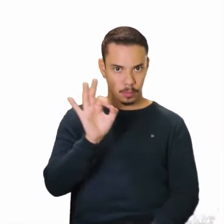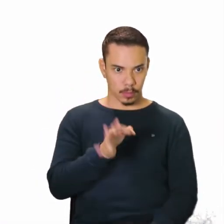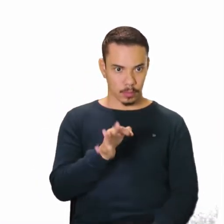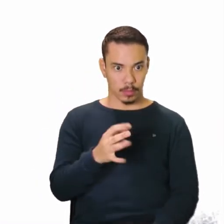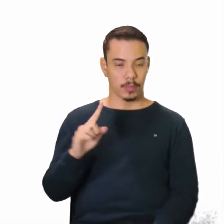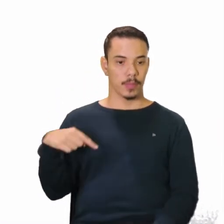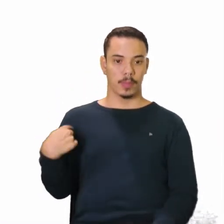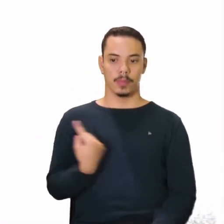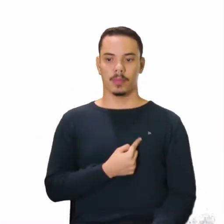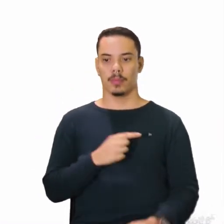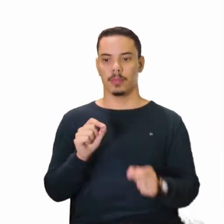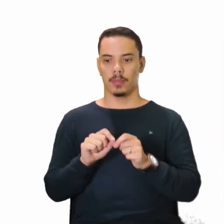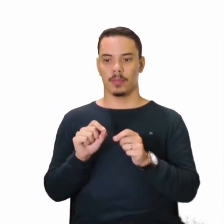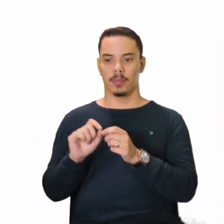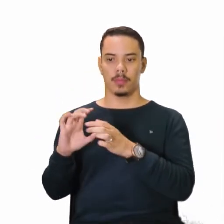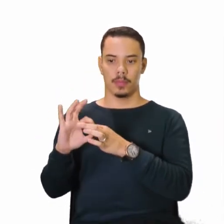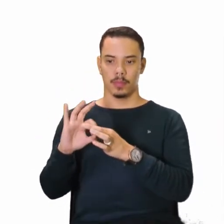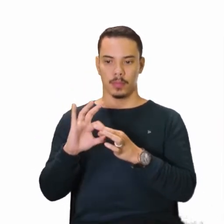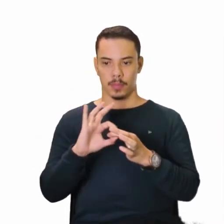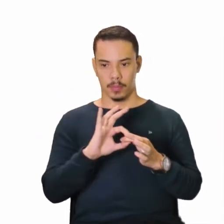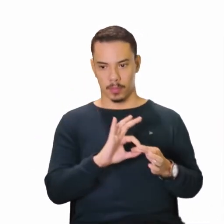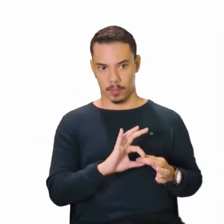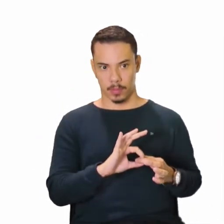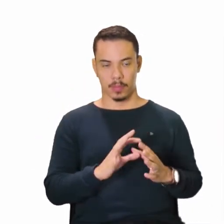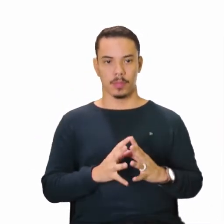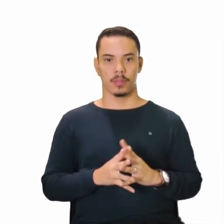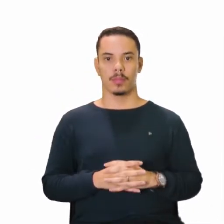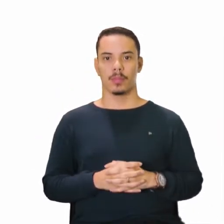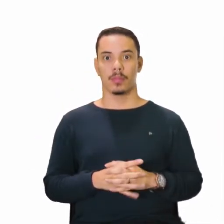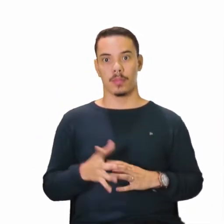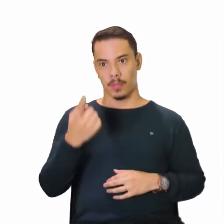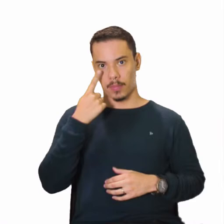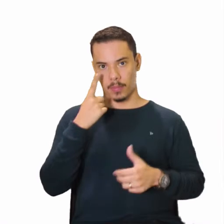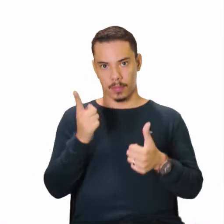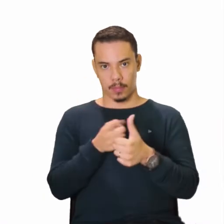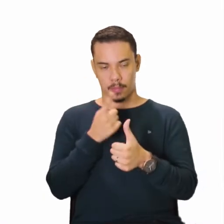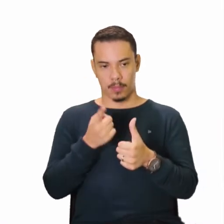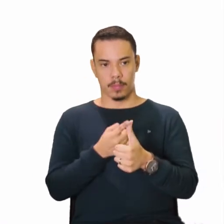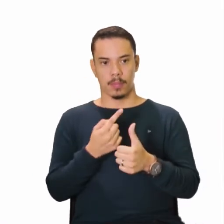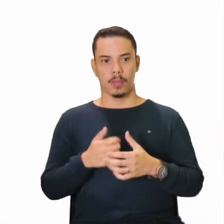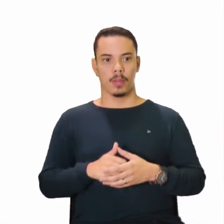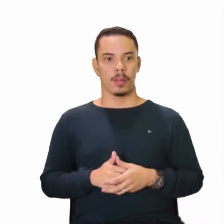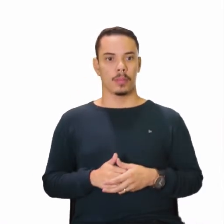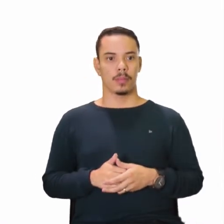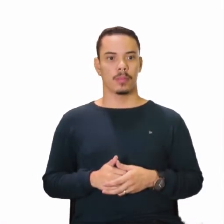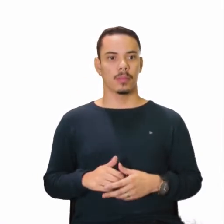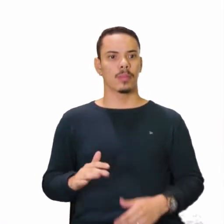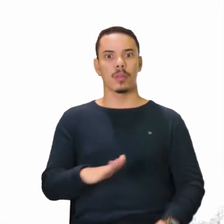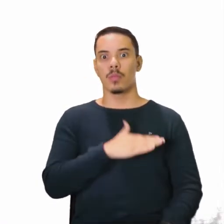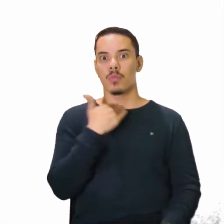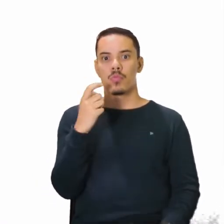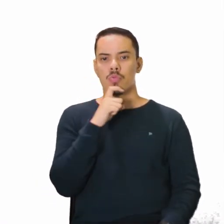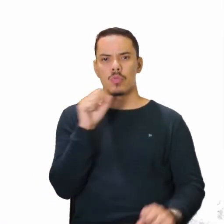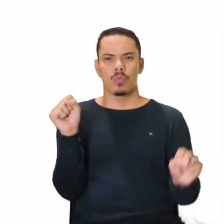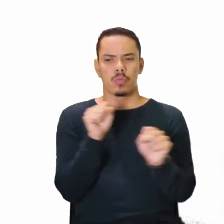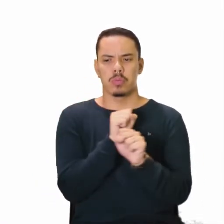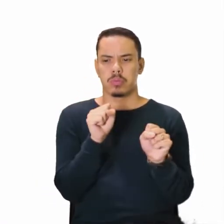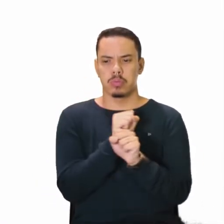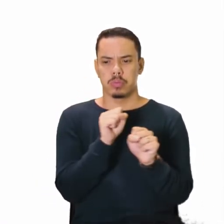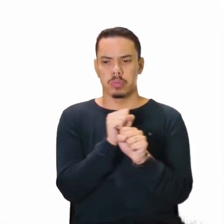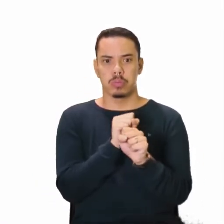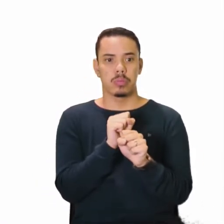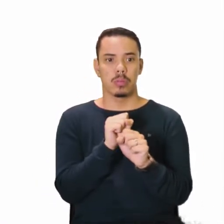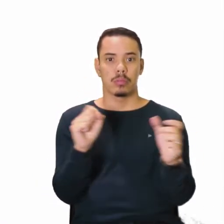Para a gente contextualizar. Vamos então ao primeiro exemplo. Morreu de frio. Olha, qual